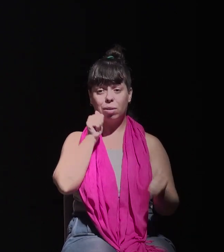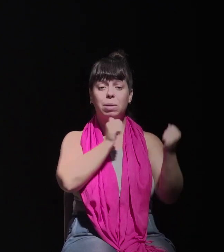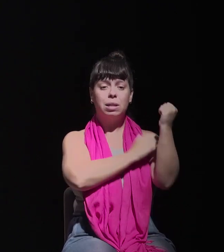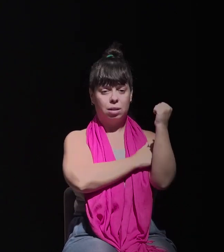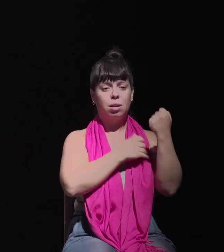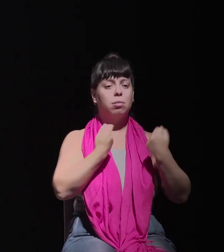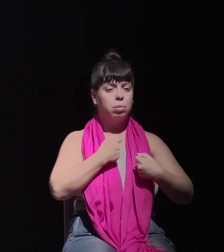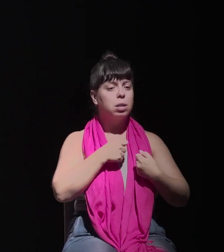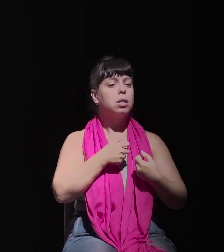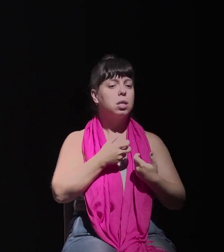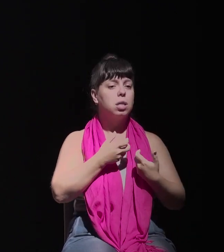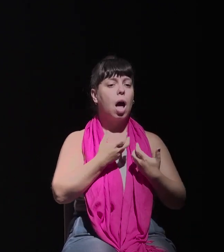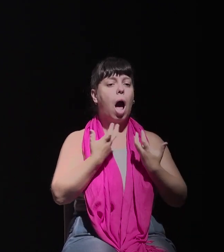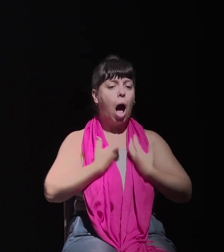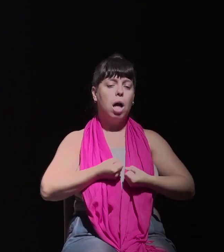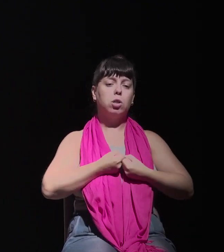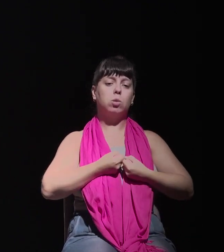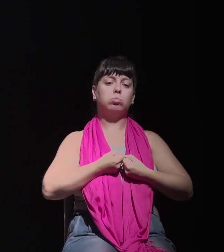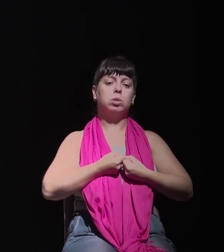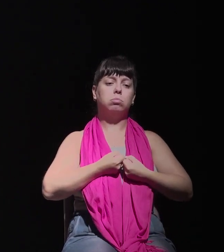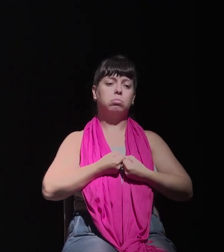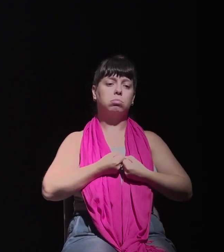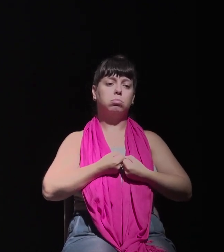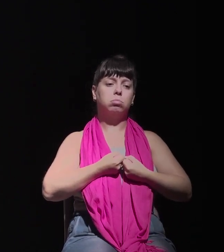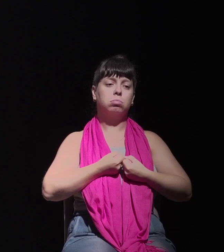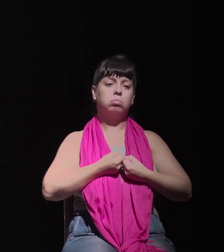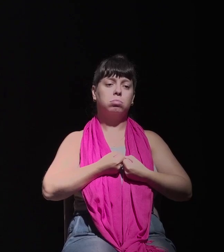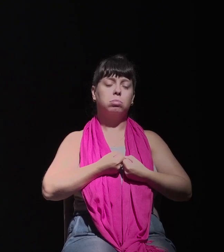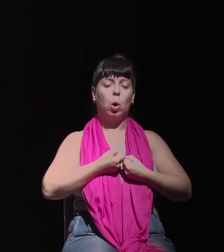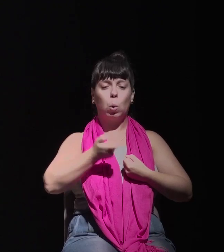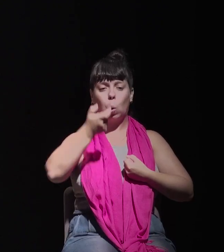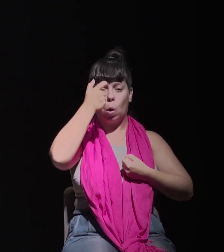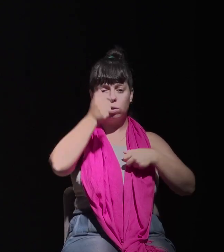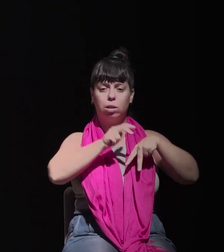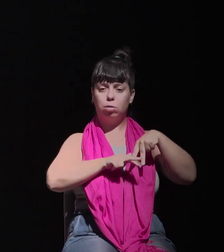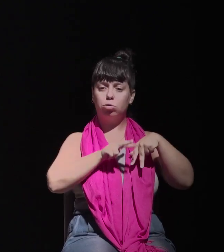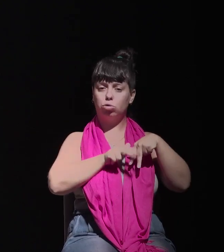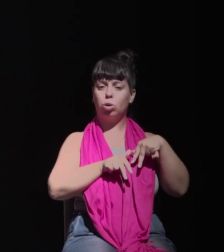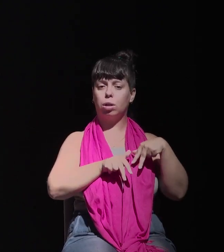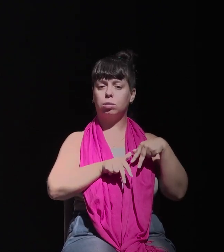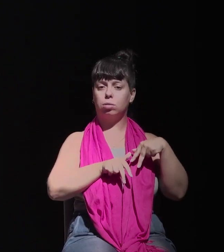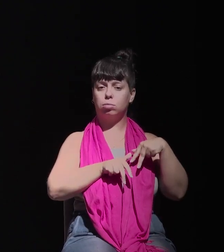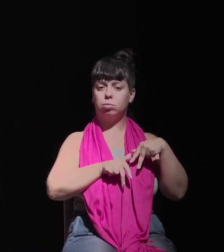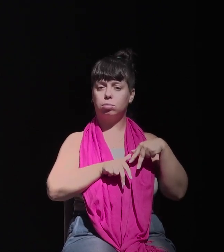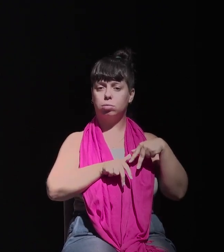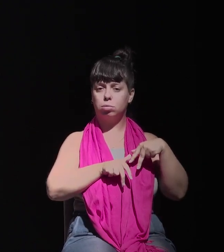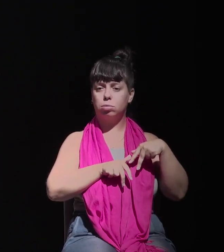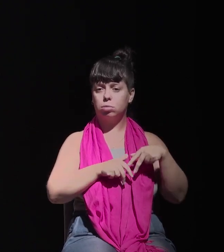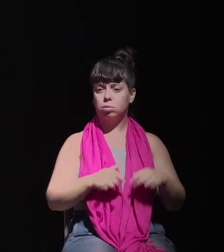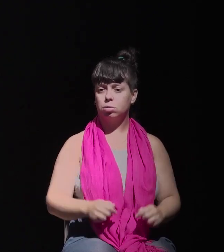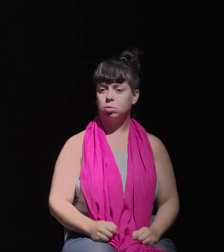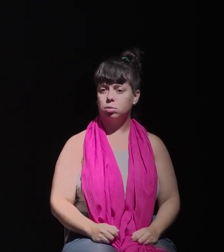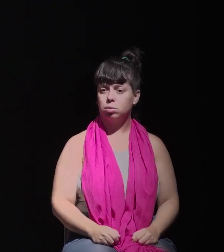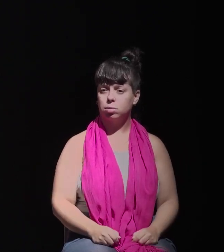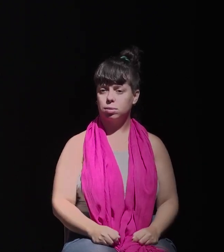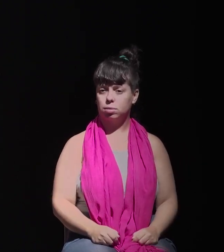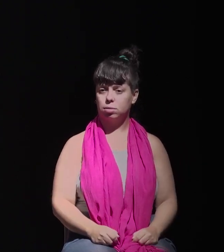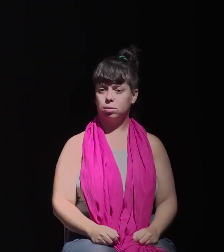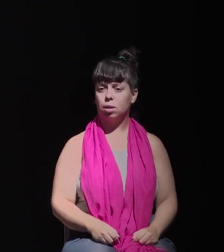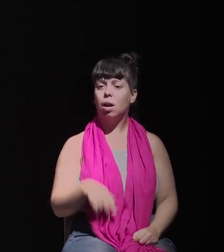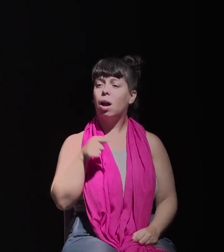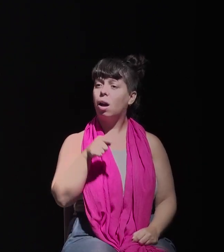a assunção de uma consciência de gênero que te transpassa. E aí, com